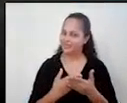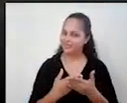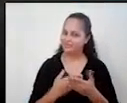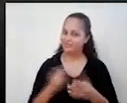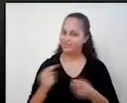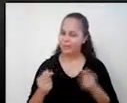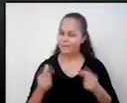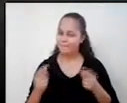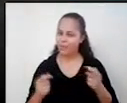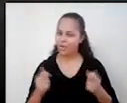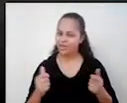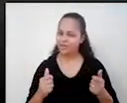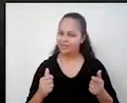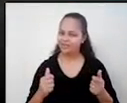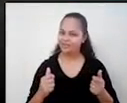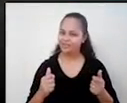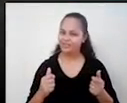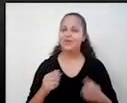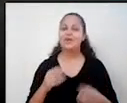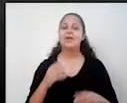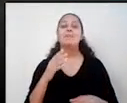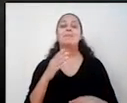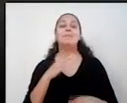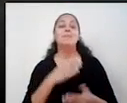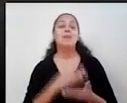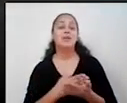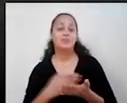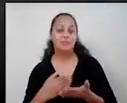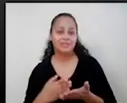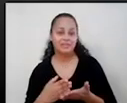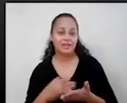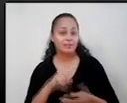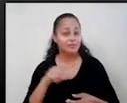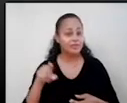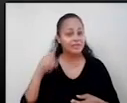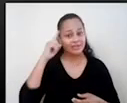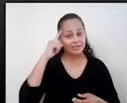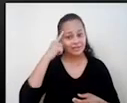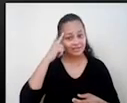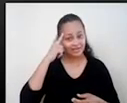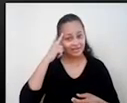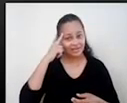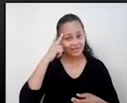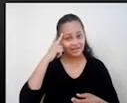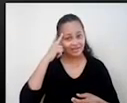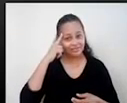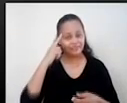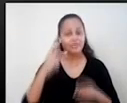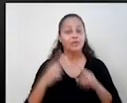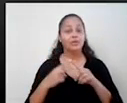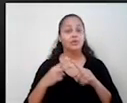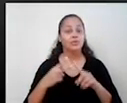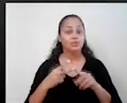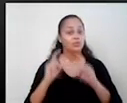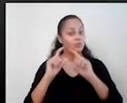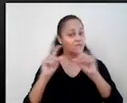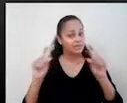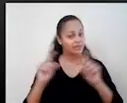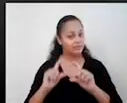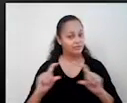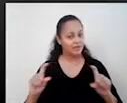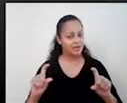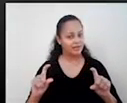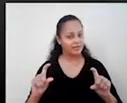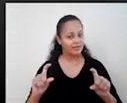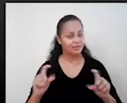nós começarmos, né, para que vocês tenham uma ideia do que é que nós estamos falando, vamos pensar, eu coloquei aqui dois trechos, duas frases, para